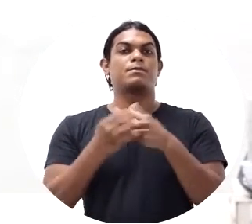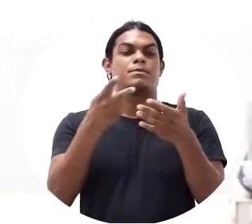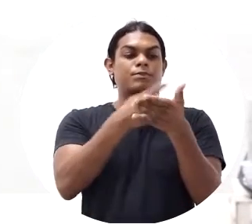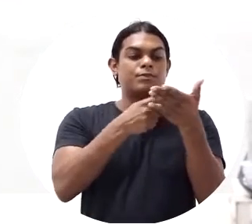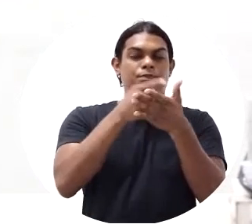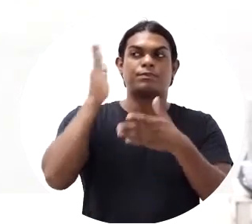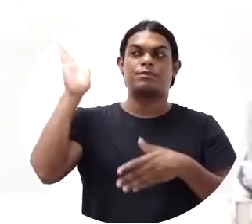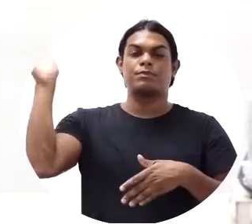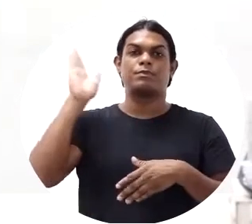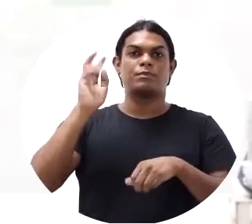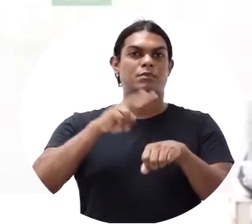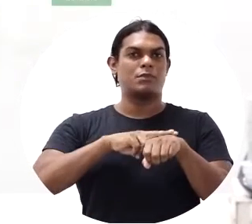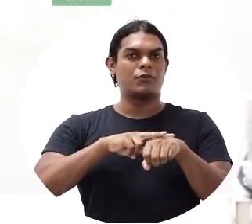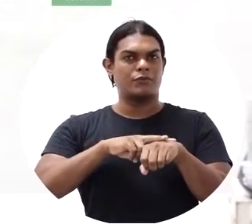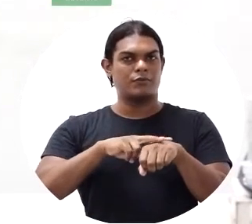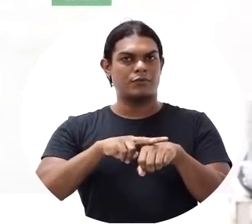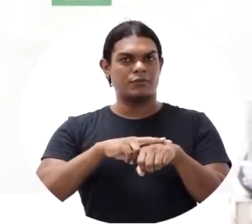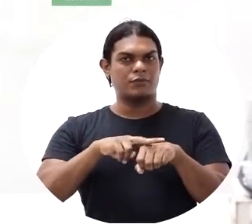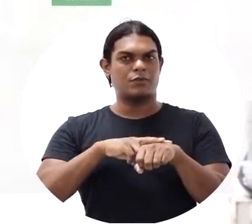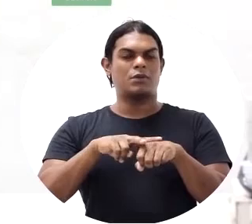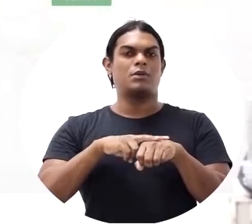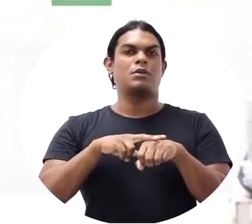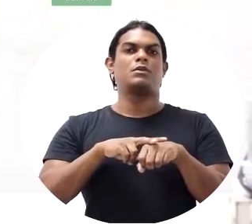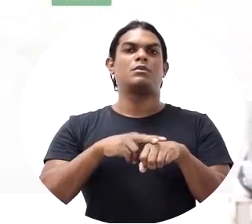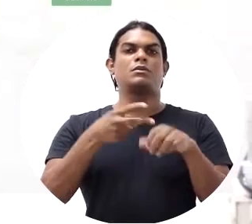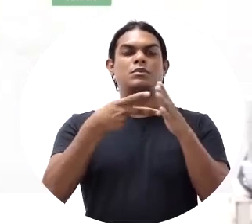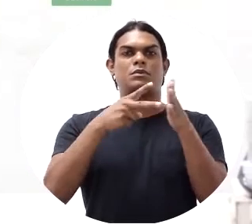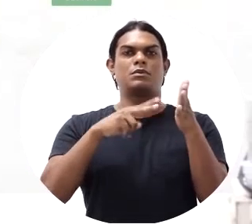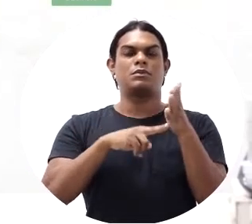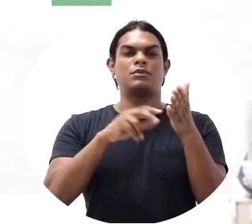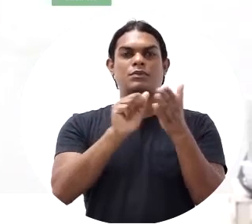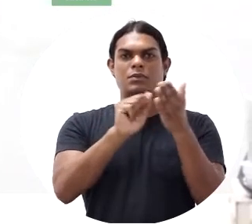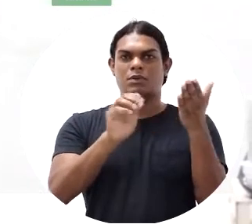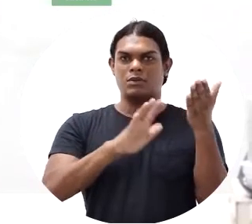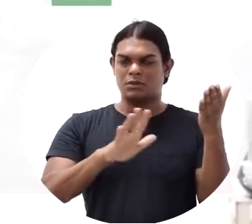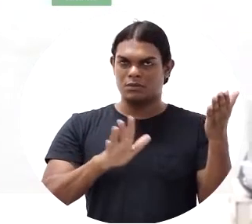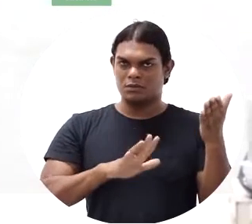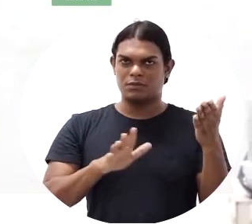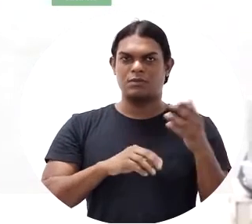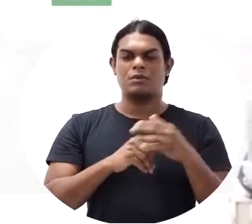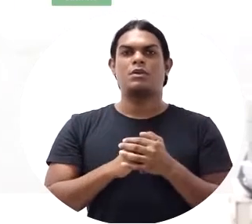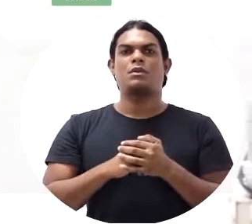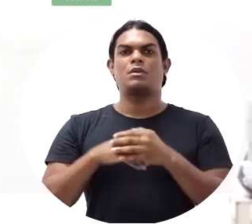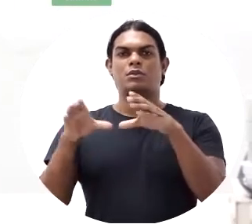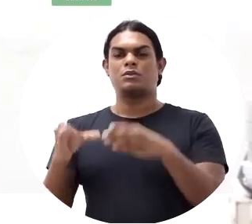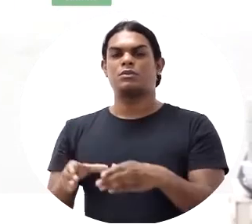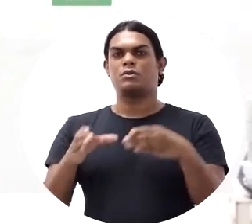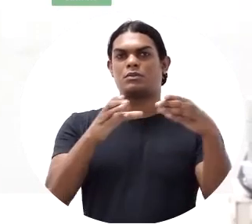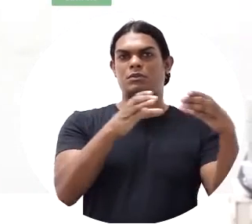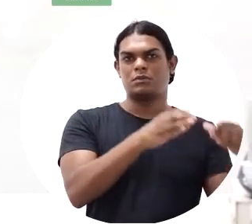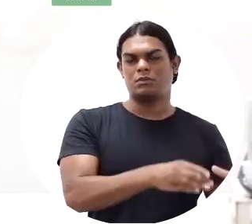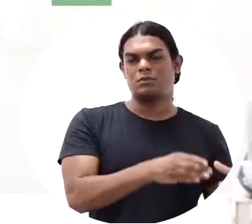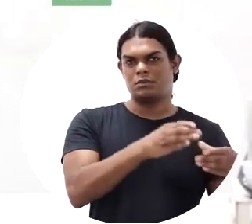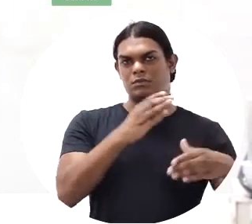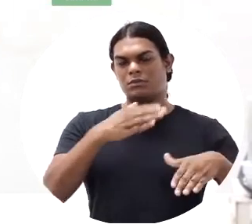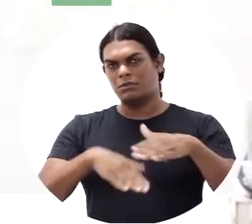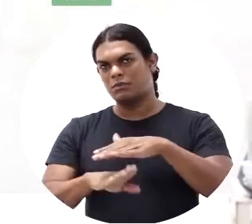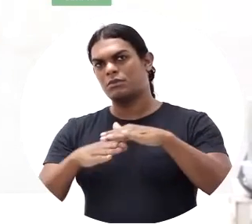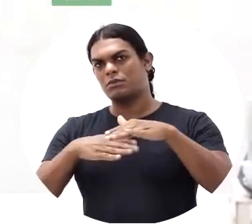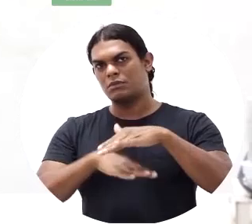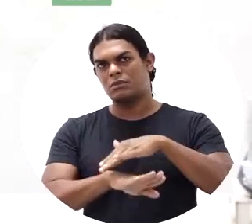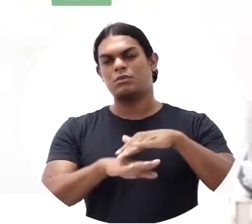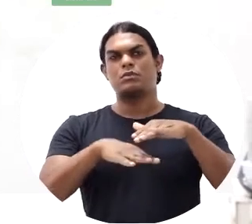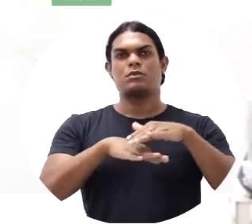o quadrinho verde mais claro significa as atividades primárias, que são as atividades de transporte, a manutenção de estoque